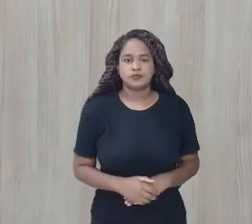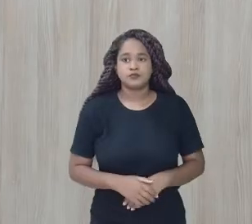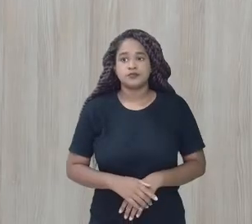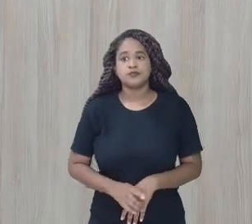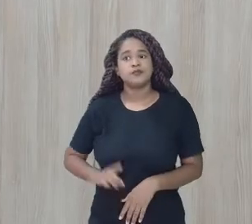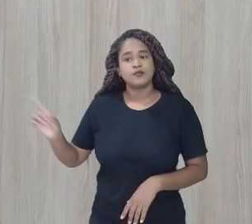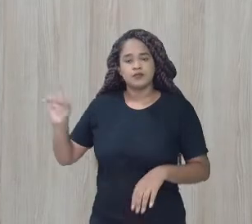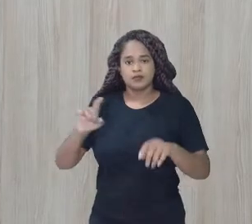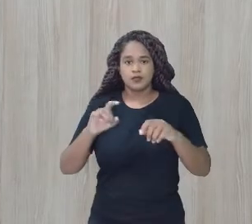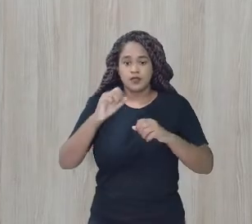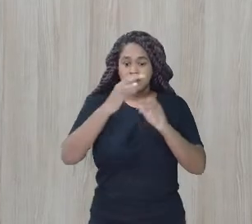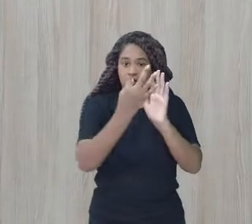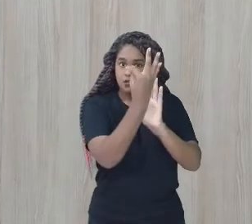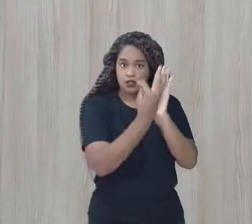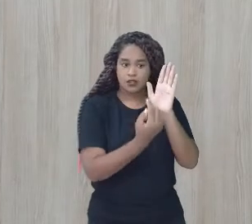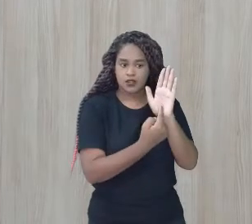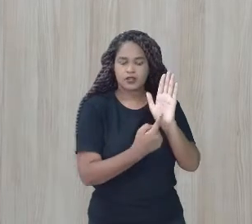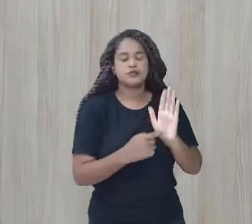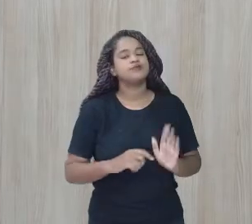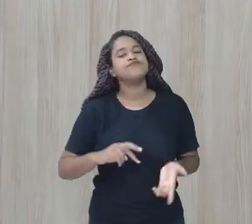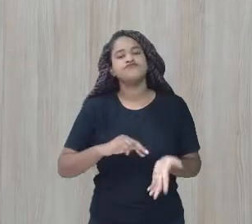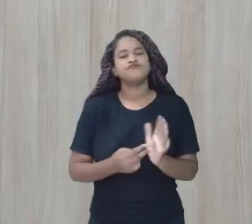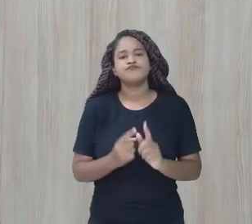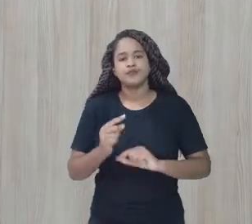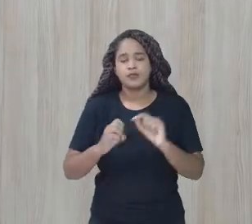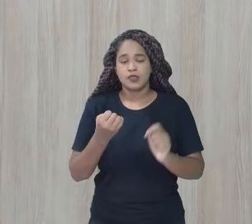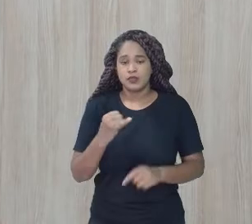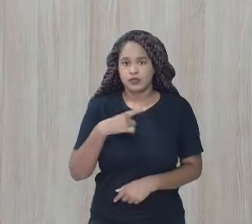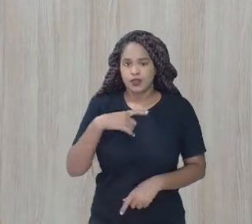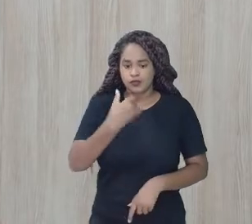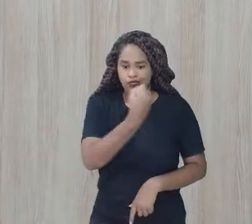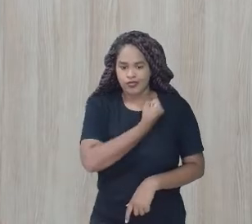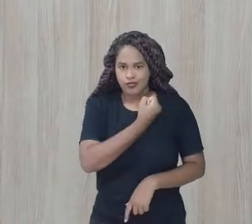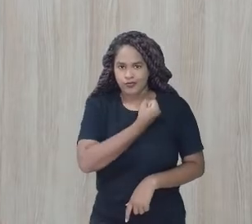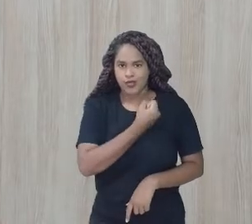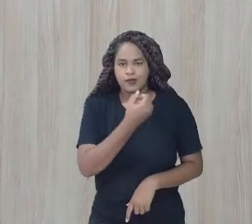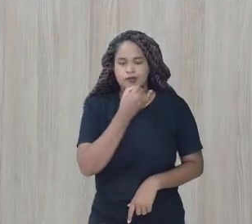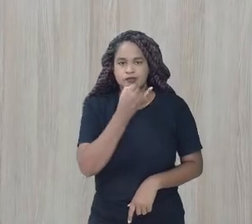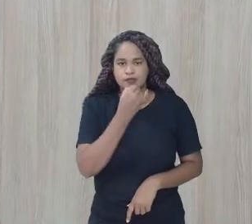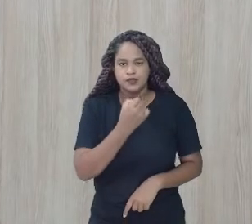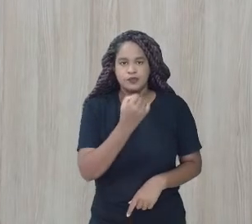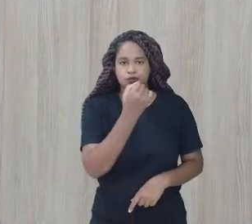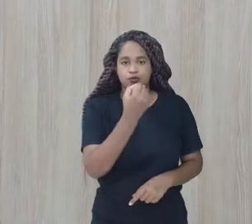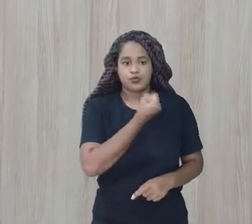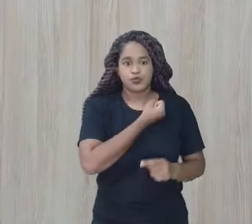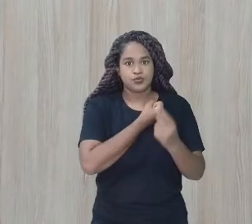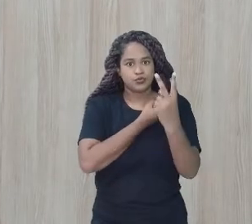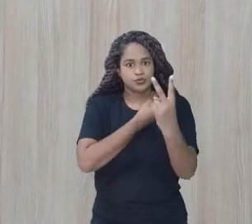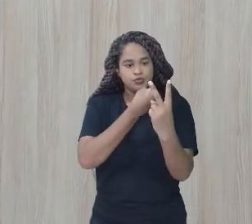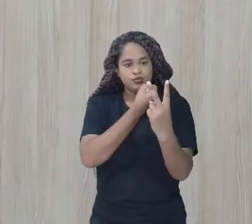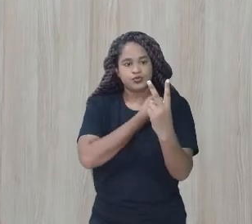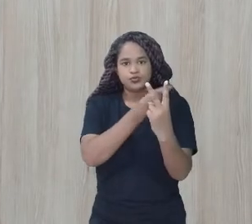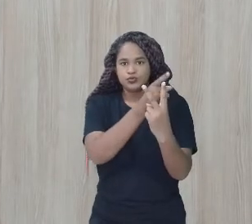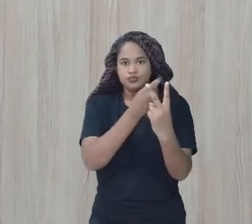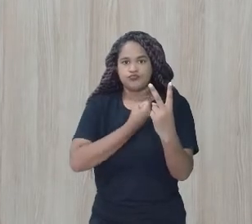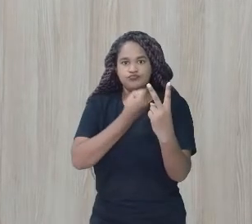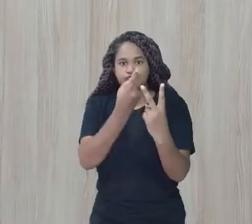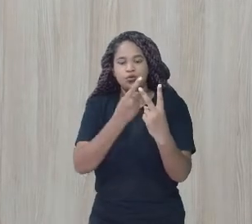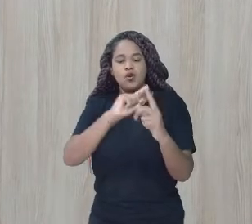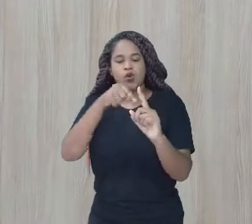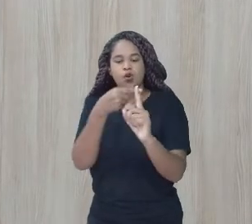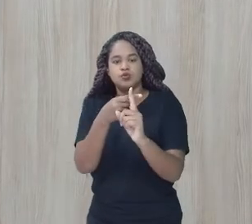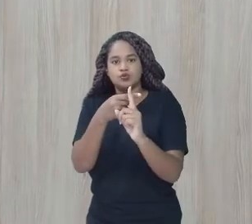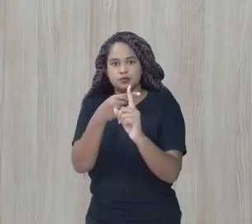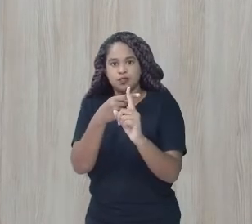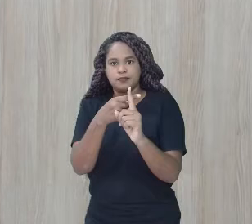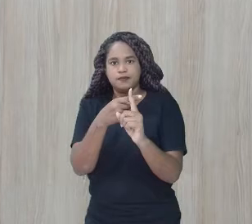grandão, mas basicamente o que foi que a gente comentou? Se a gente tem um número de 2 dígitos, né, para somar, 2 números de 2 dígitos para somar, a